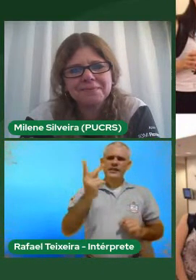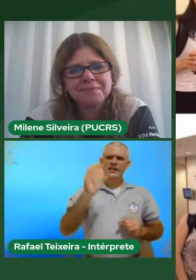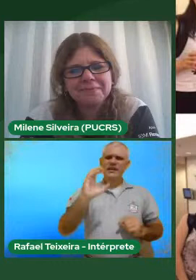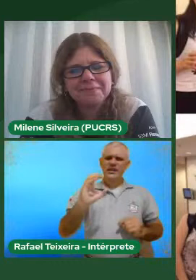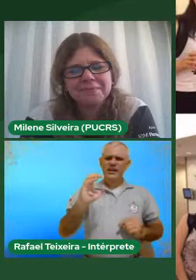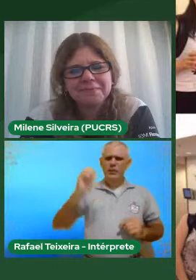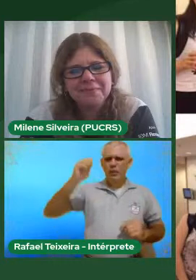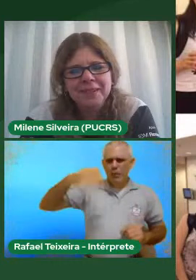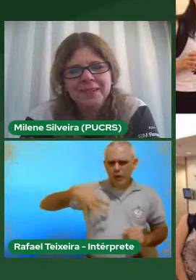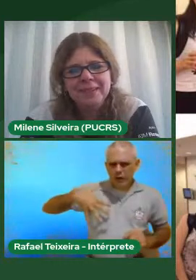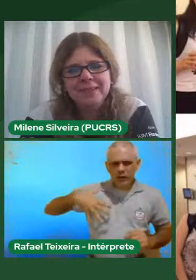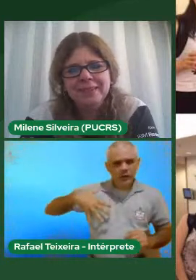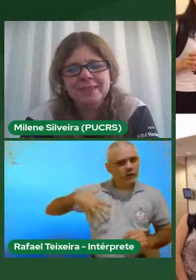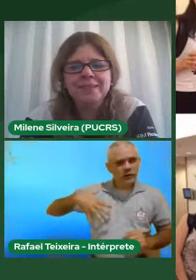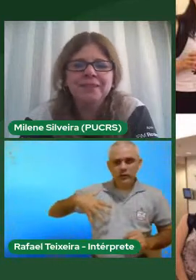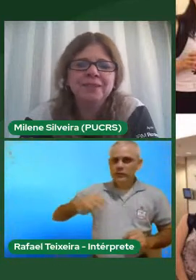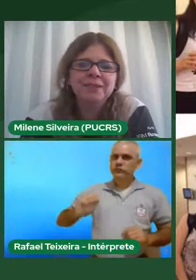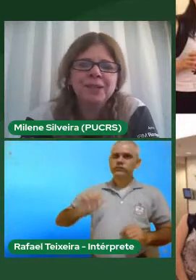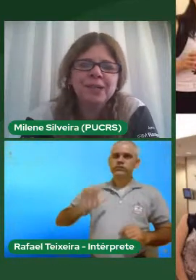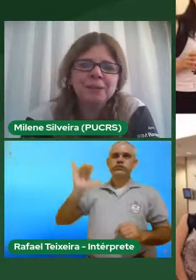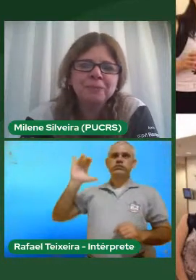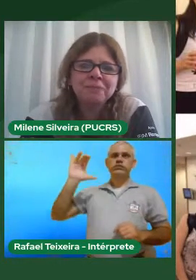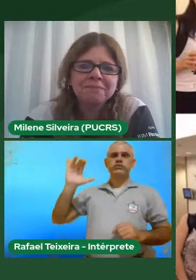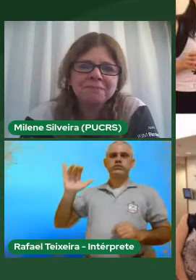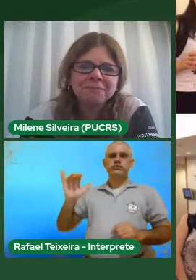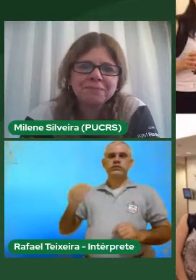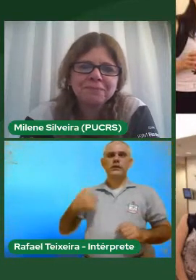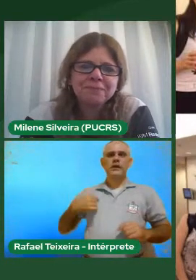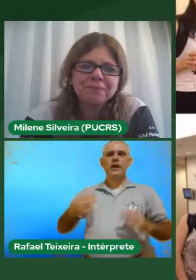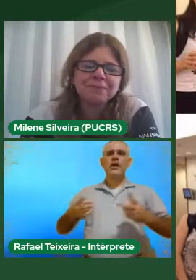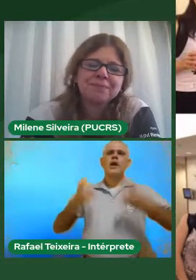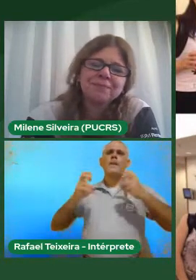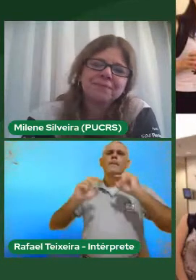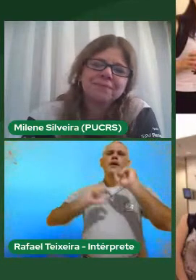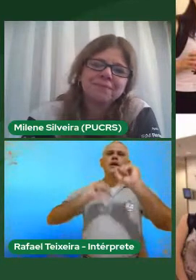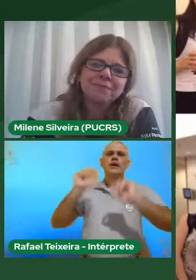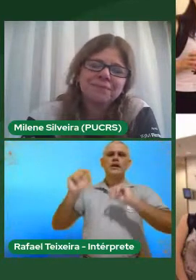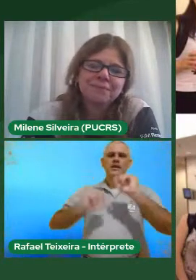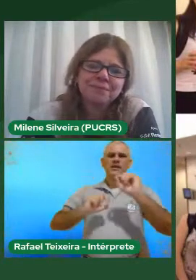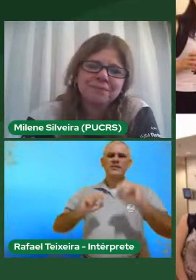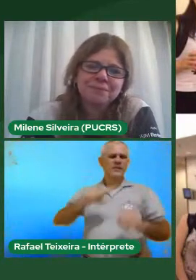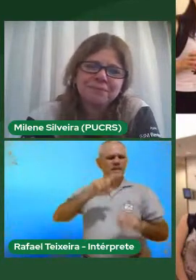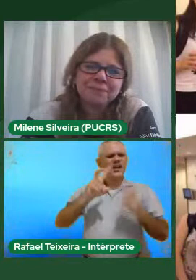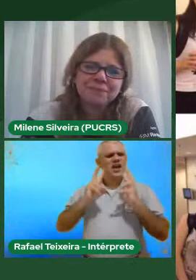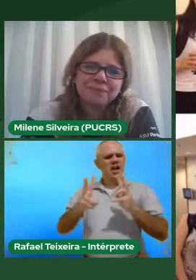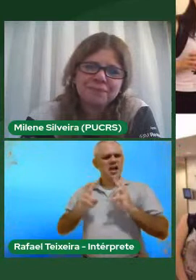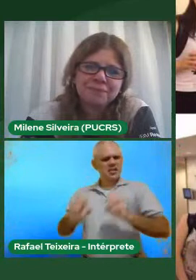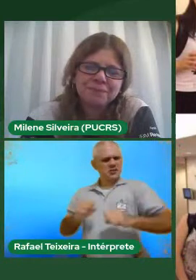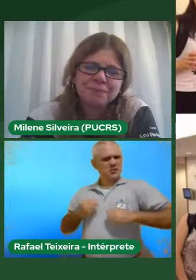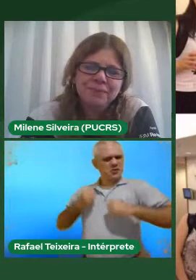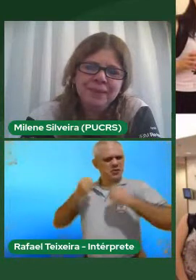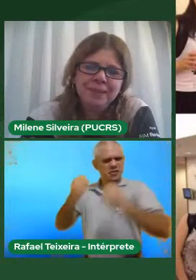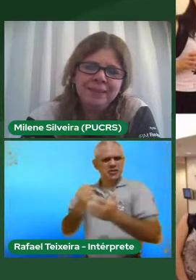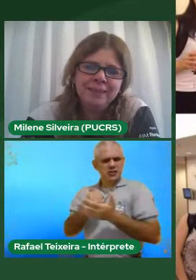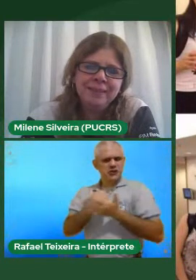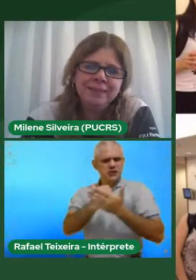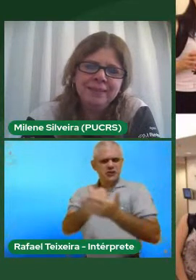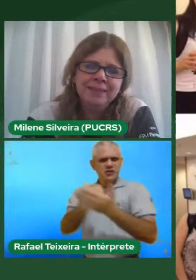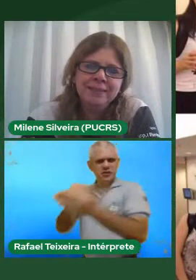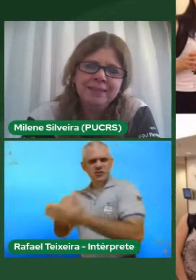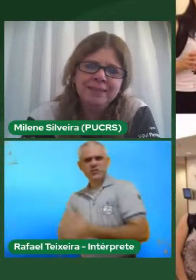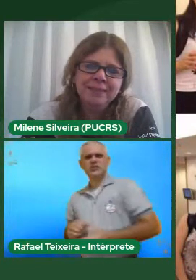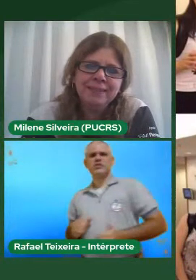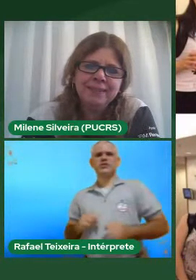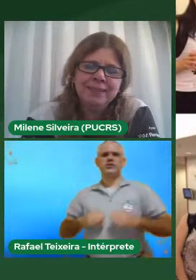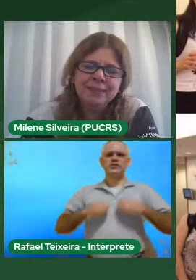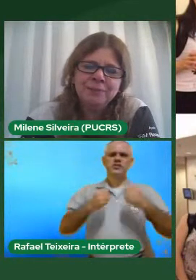do evento, conhecida por todos, envolvida em diversos assuntos, sempre com seu sorriso encantador. São pessoas como a Milene